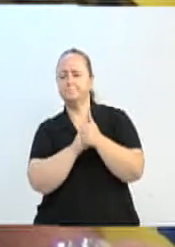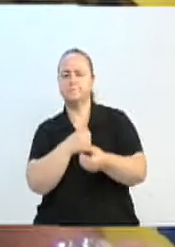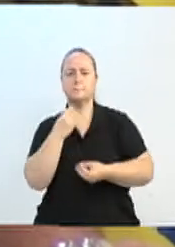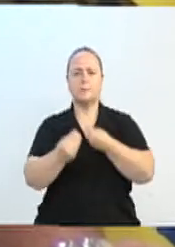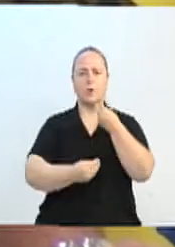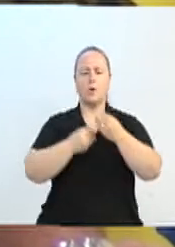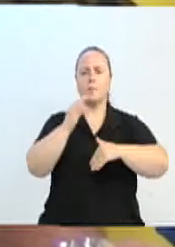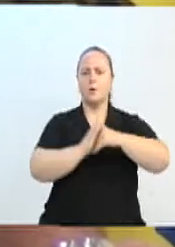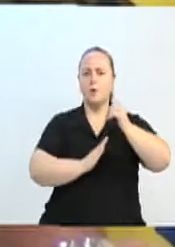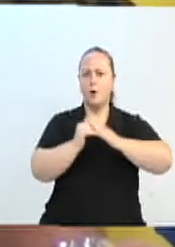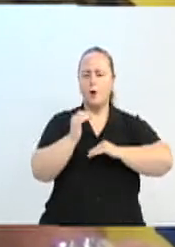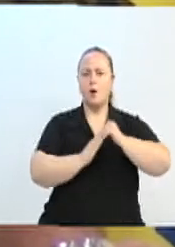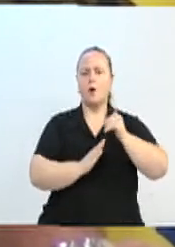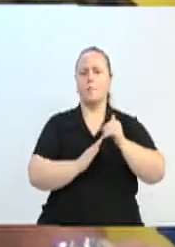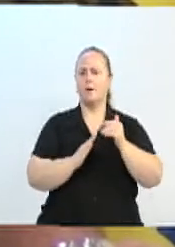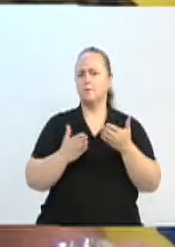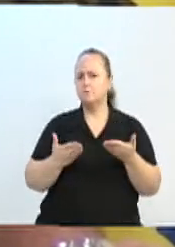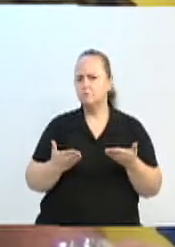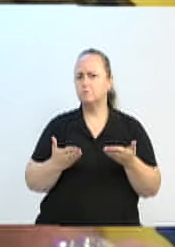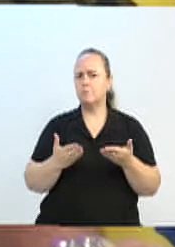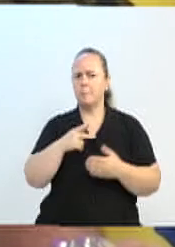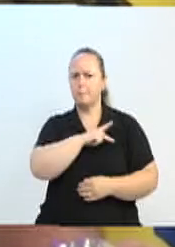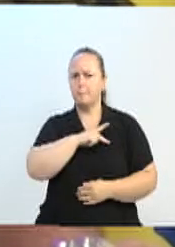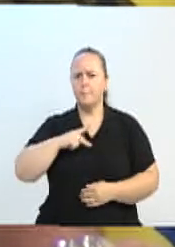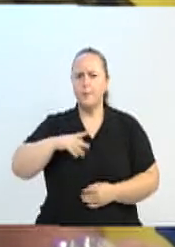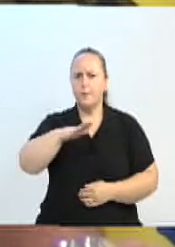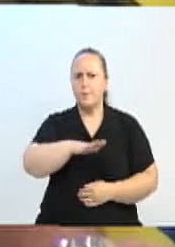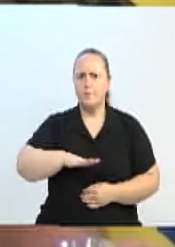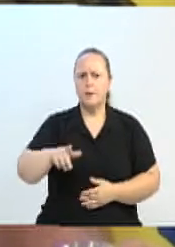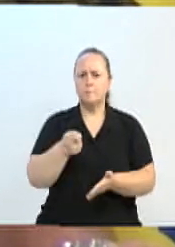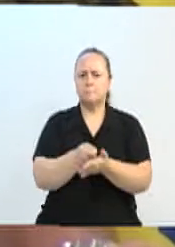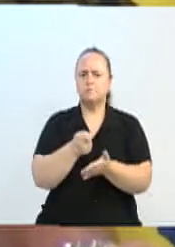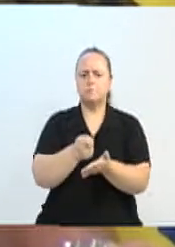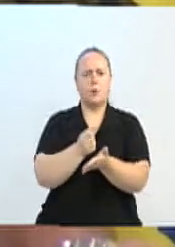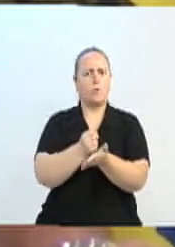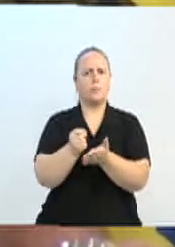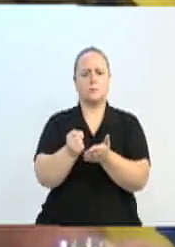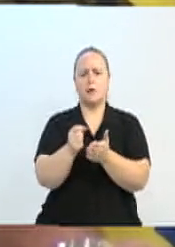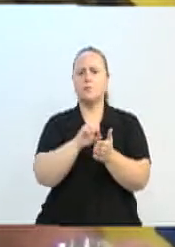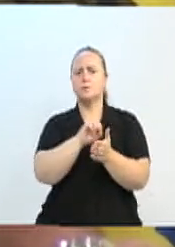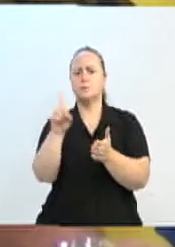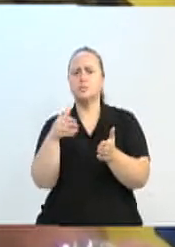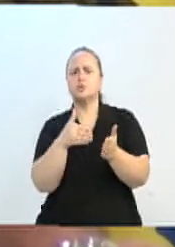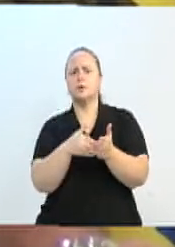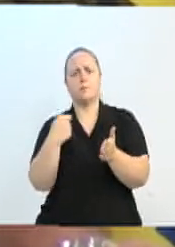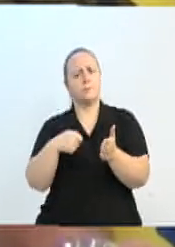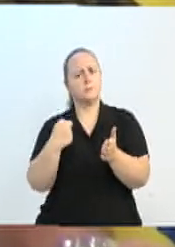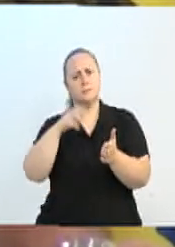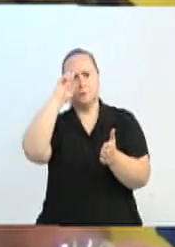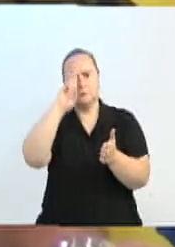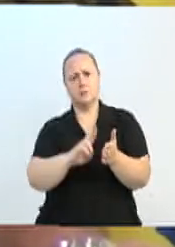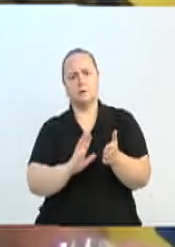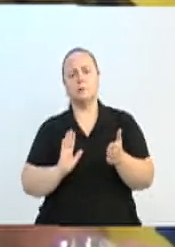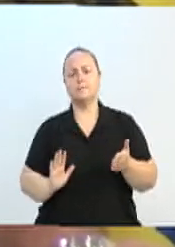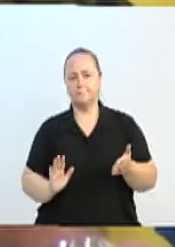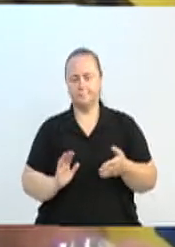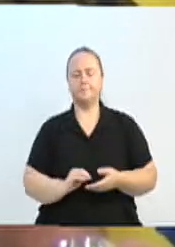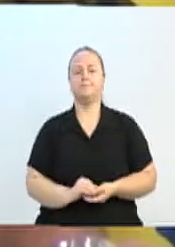das obras públicas exigindo o cumprimento dos prazos nos contratos no eixo legislativo